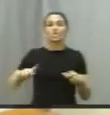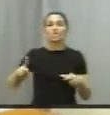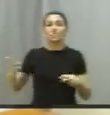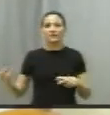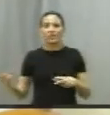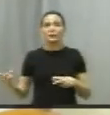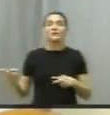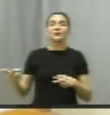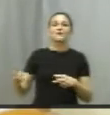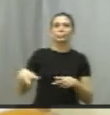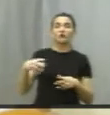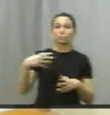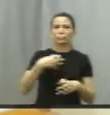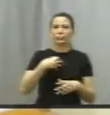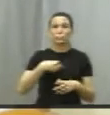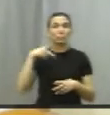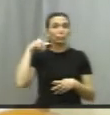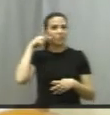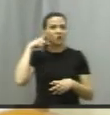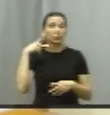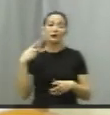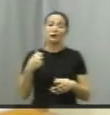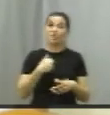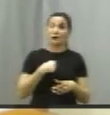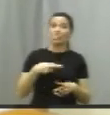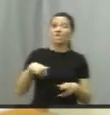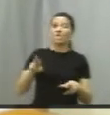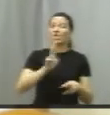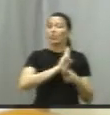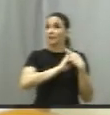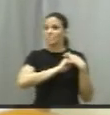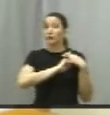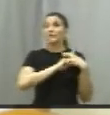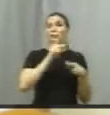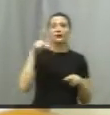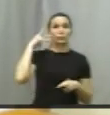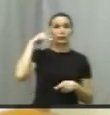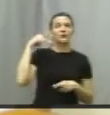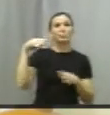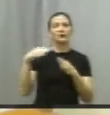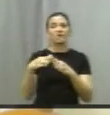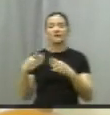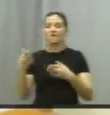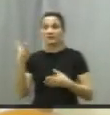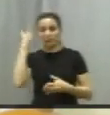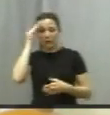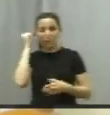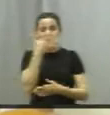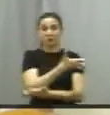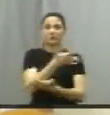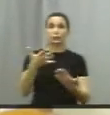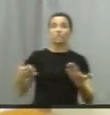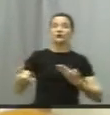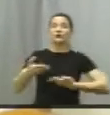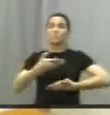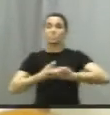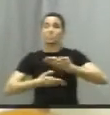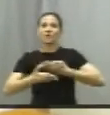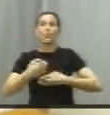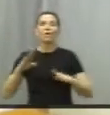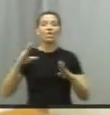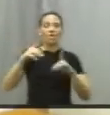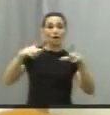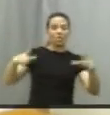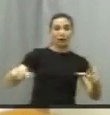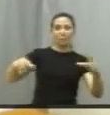sentir responsável por essa política habitacional, porque todos sabem da minha relação estreita com a área da habitação na